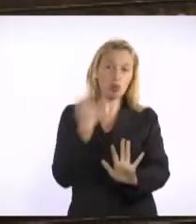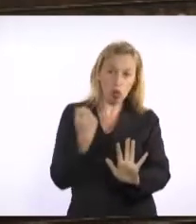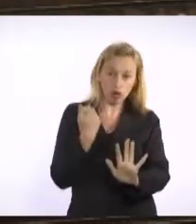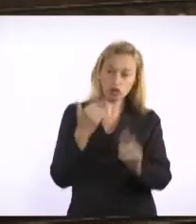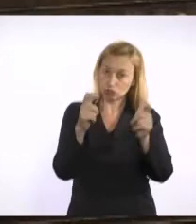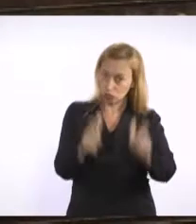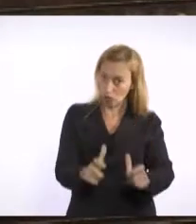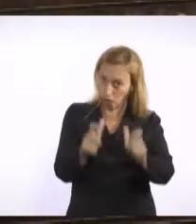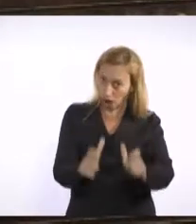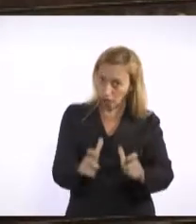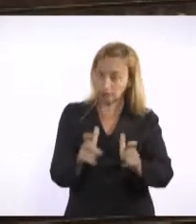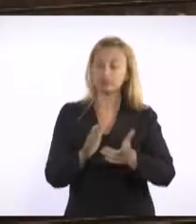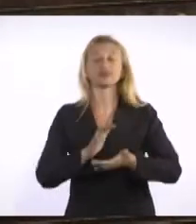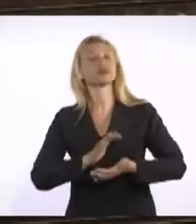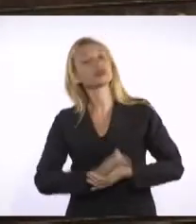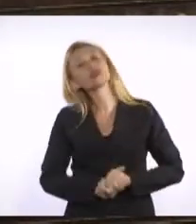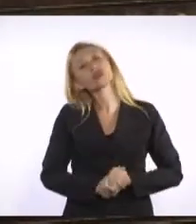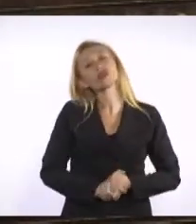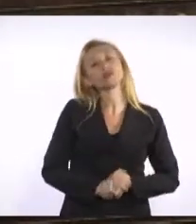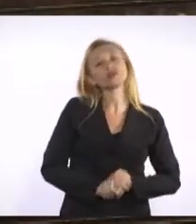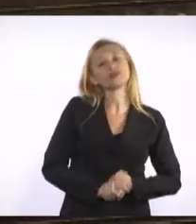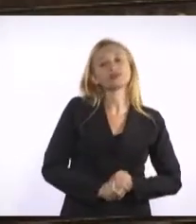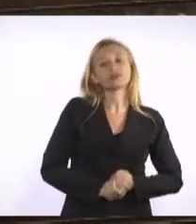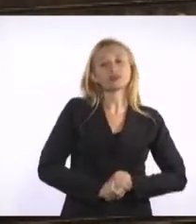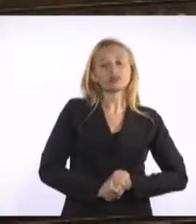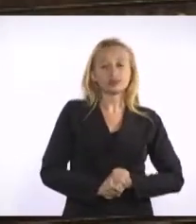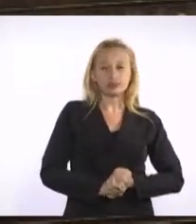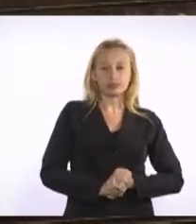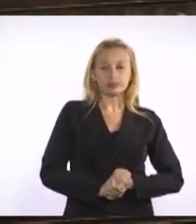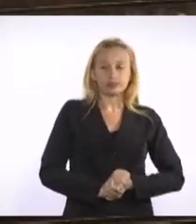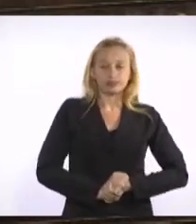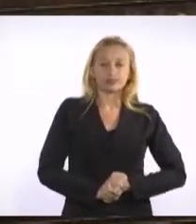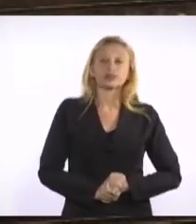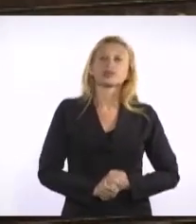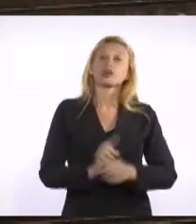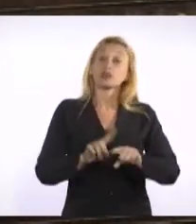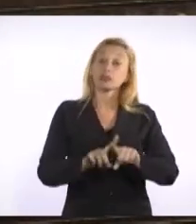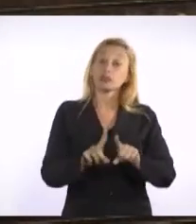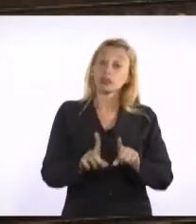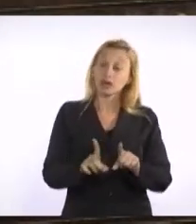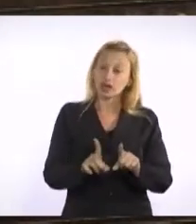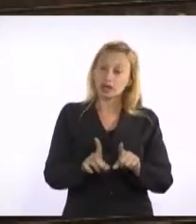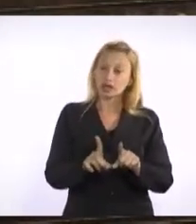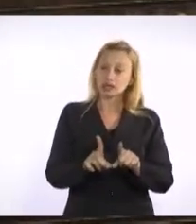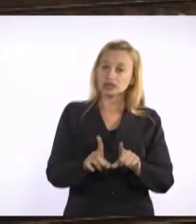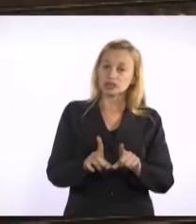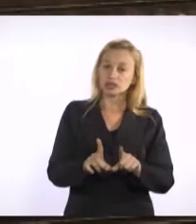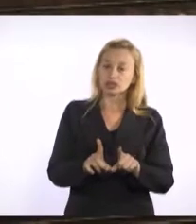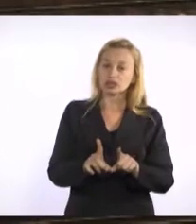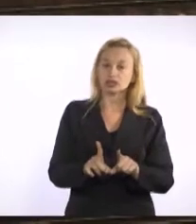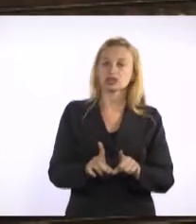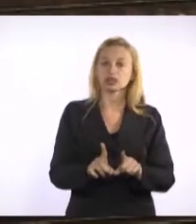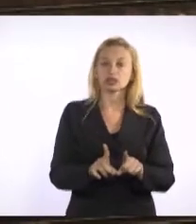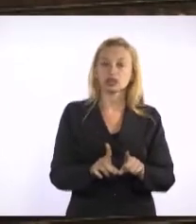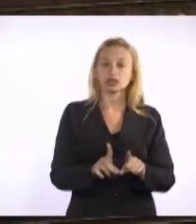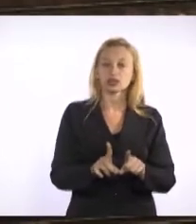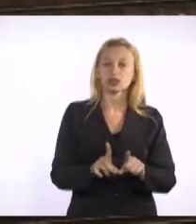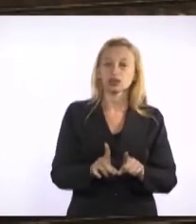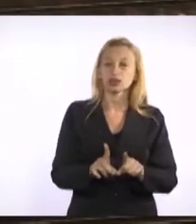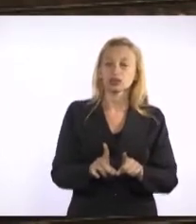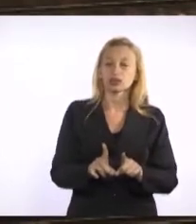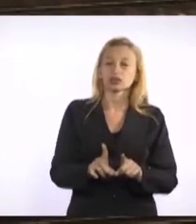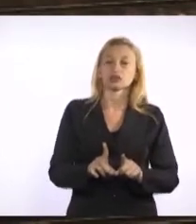de homicídios dolosos, mas, em compensação, o aumento da letalidade policial